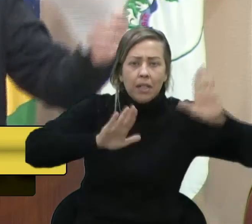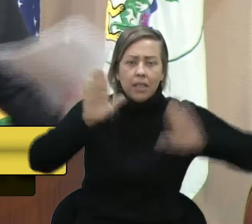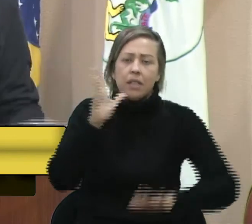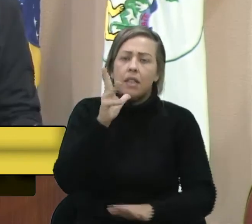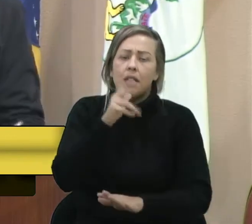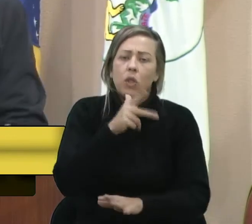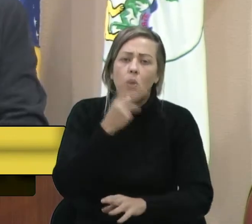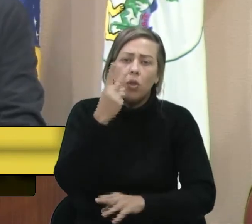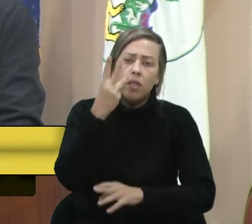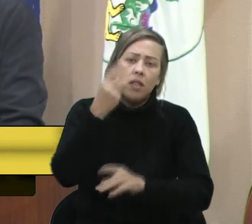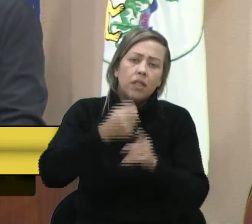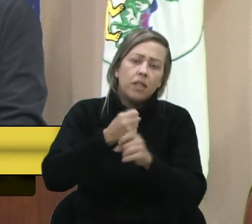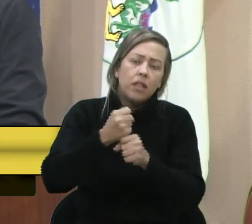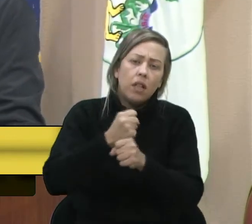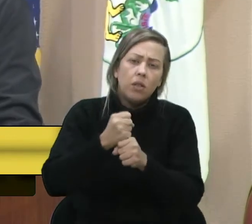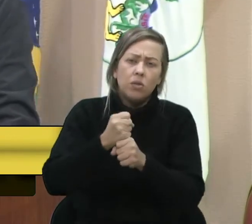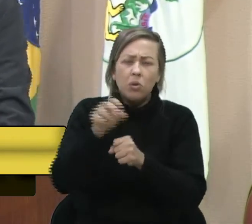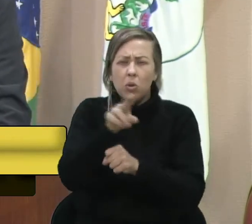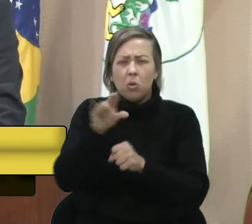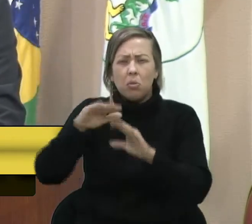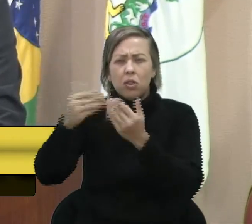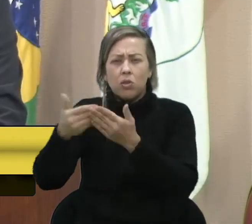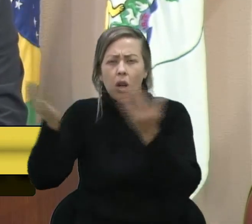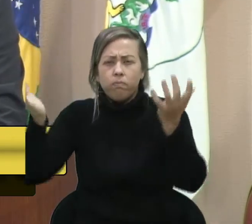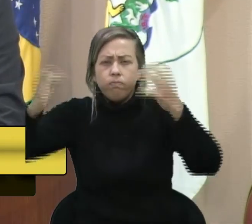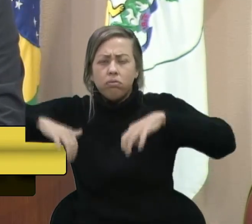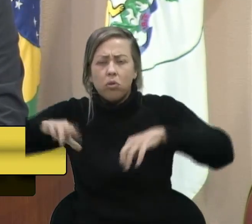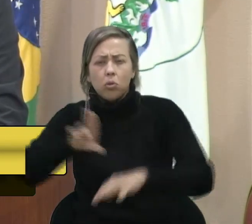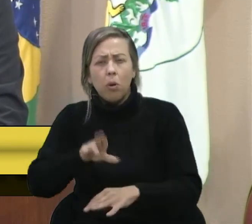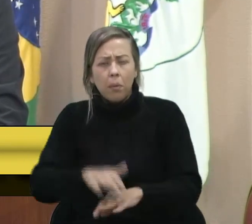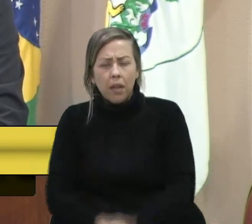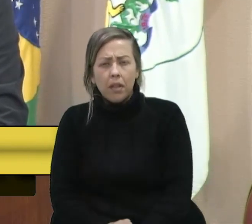2, 3 anos. Qual é o nome daquele colégio que está para cair?